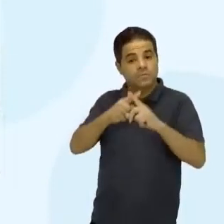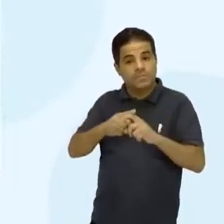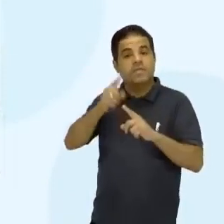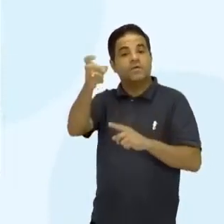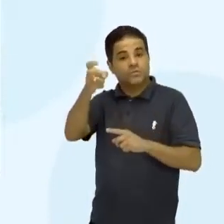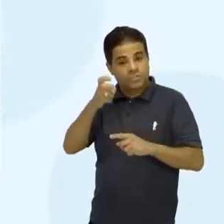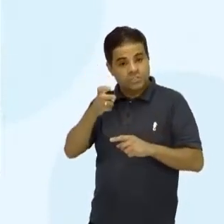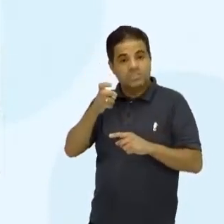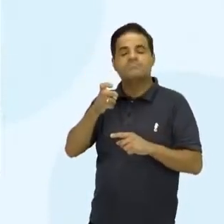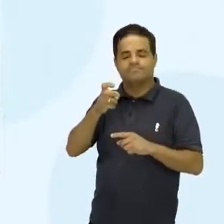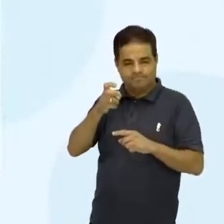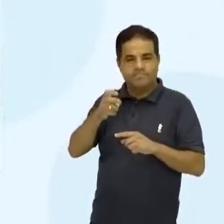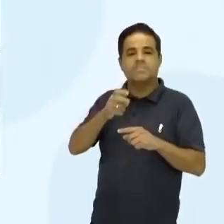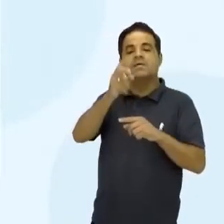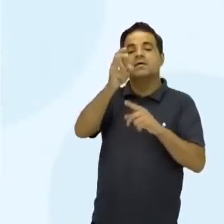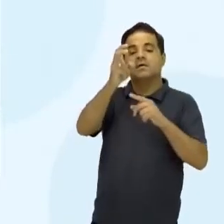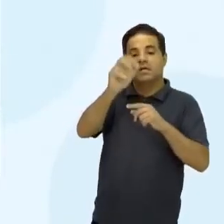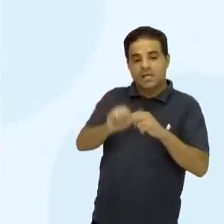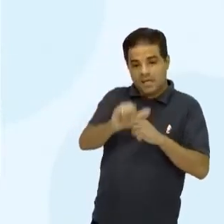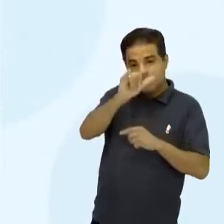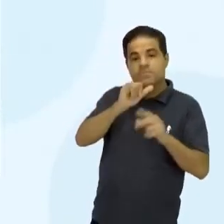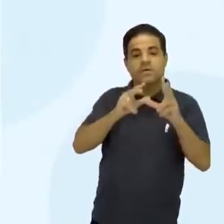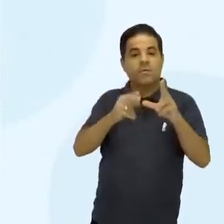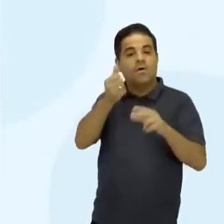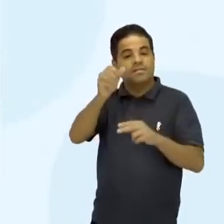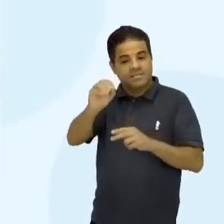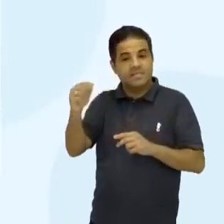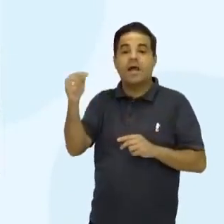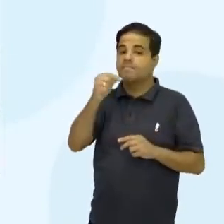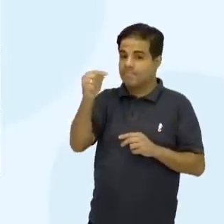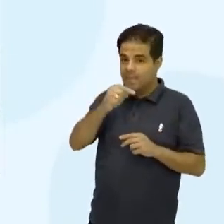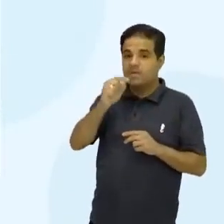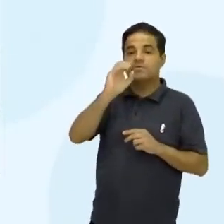x. A função é y igual a 60 menos